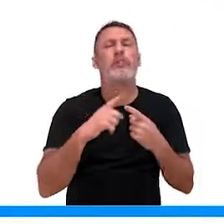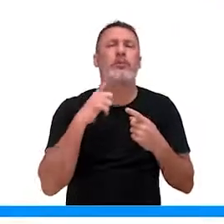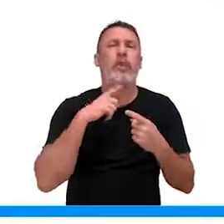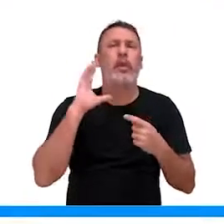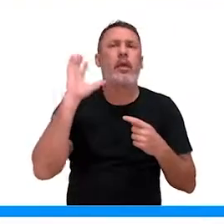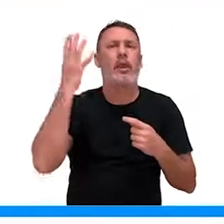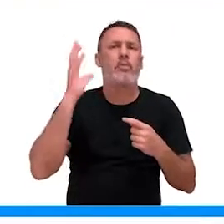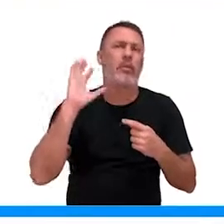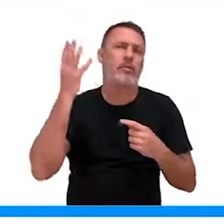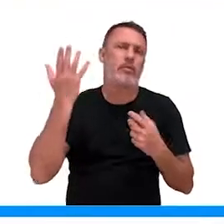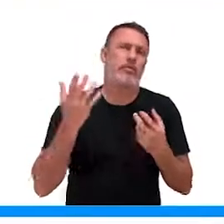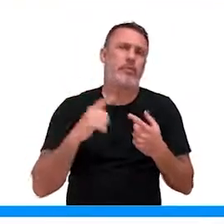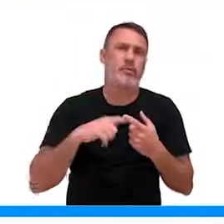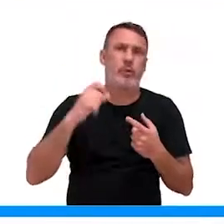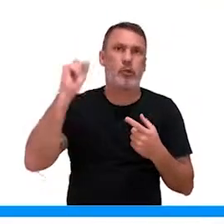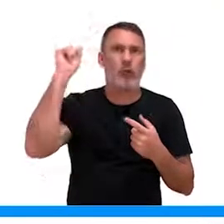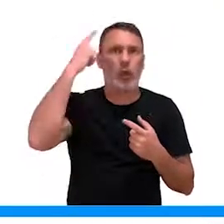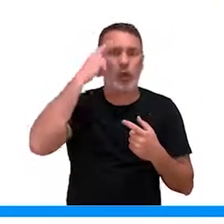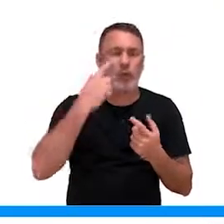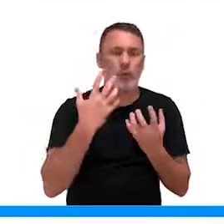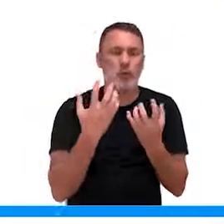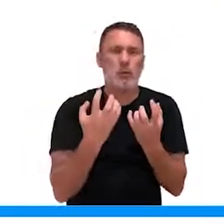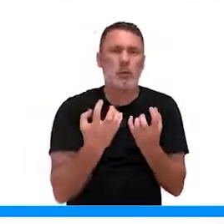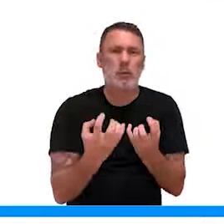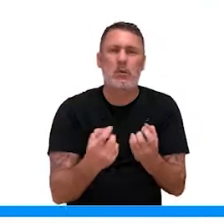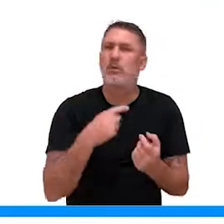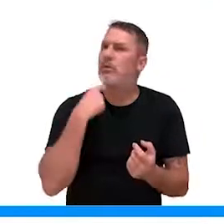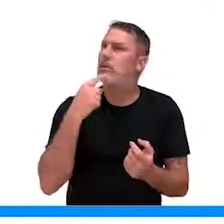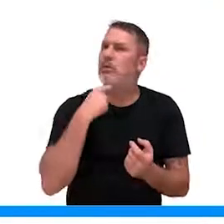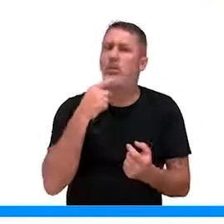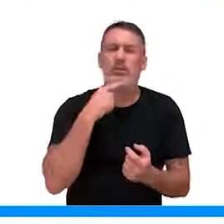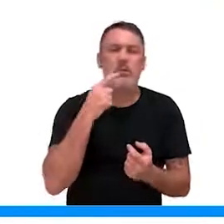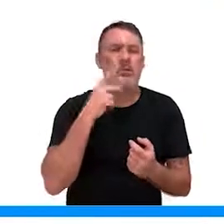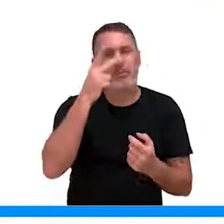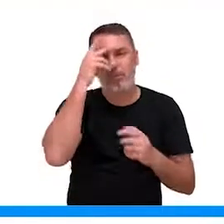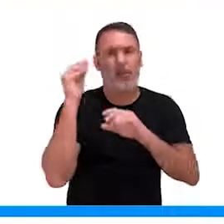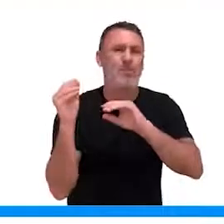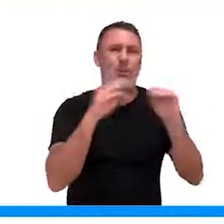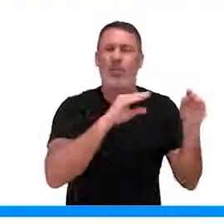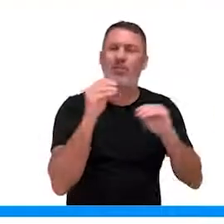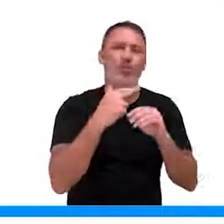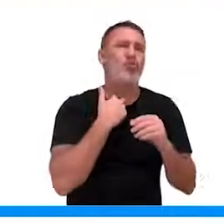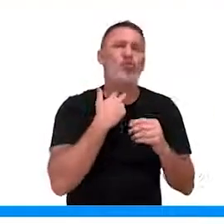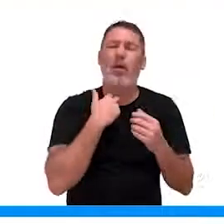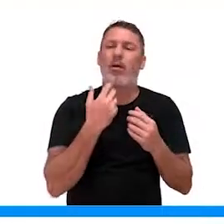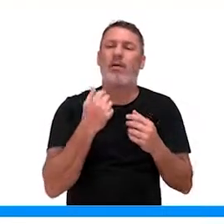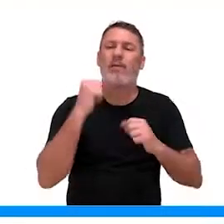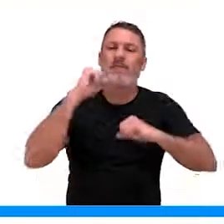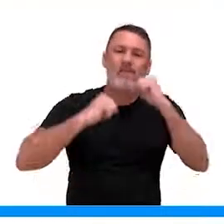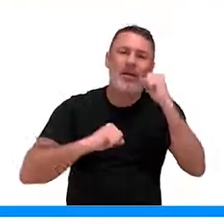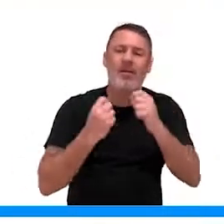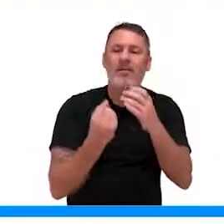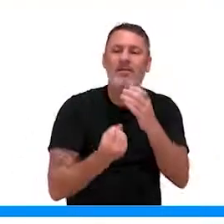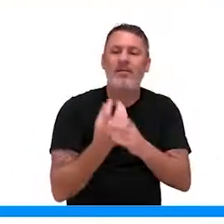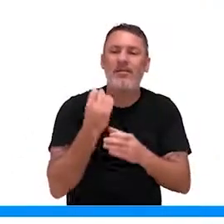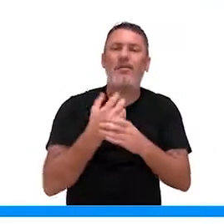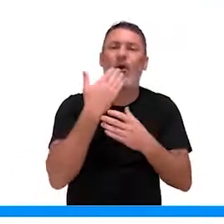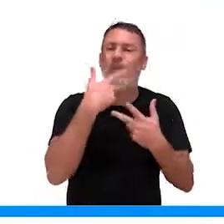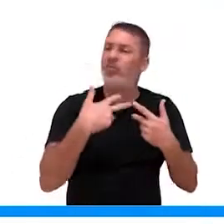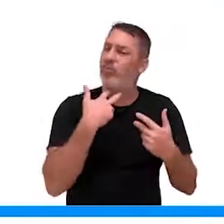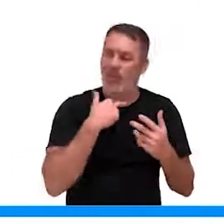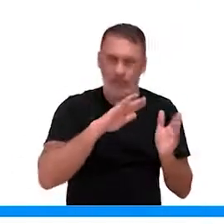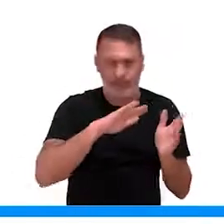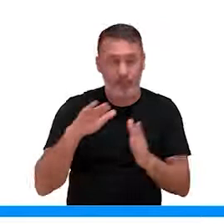a questão de solo, dentre outros aspectos. Porém, tá? Apesar de nós vermos aí